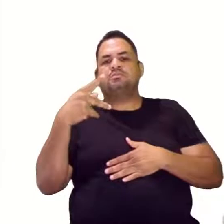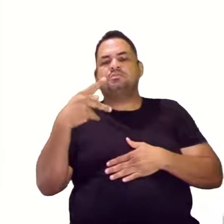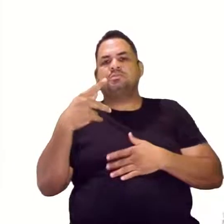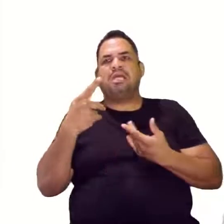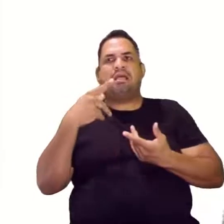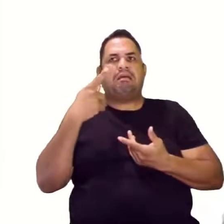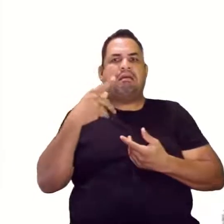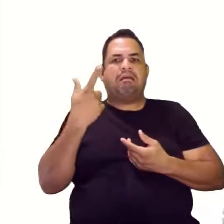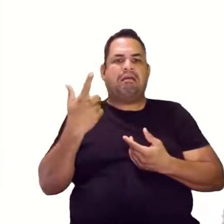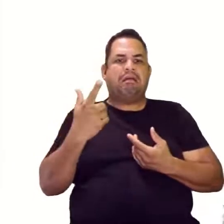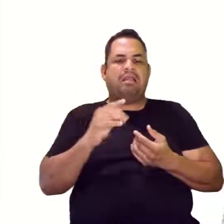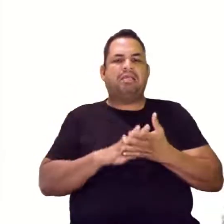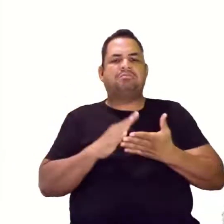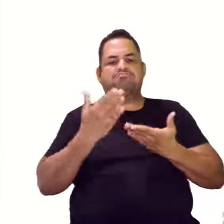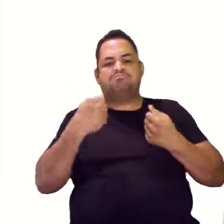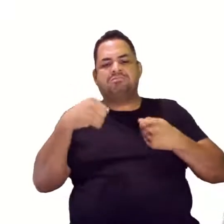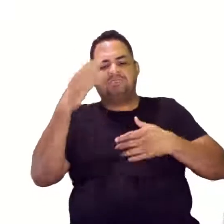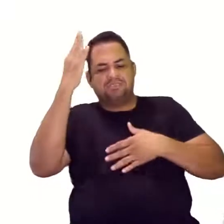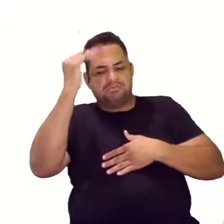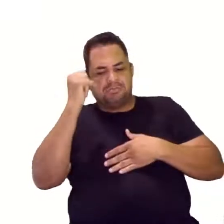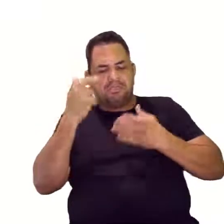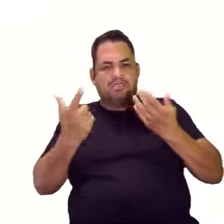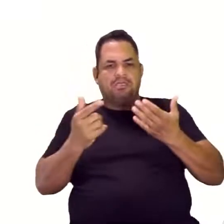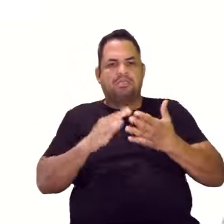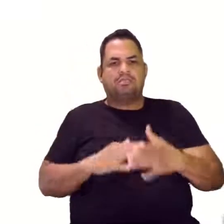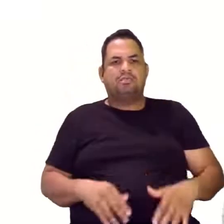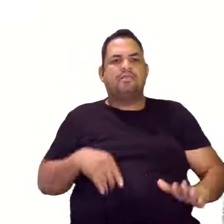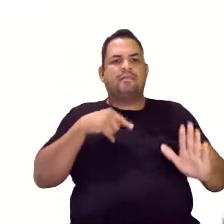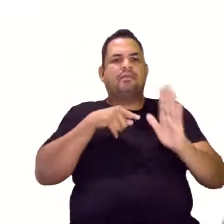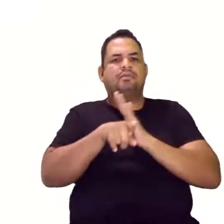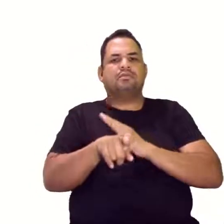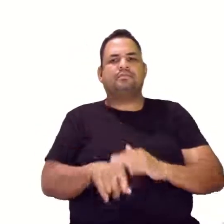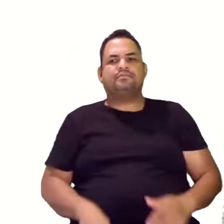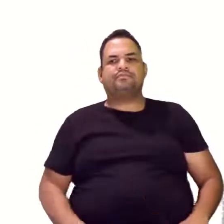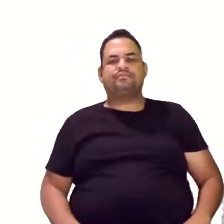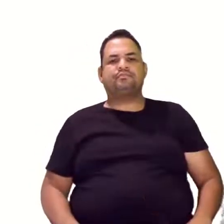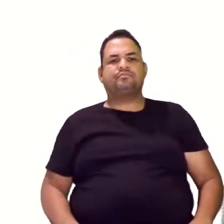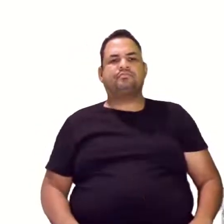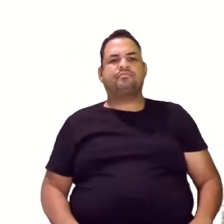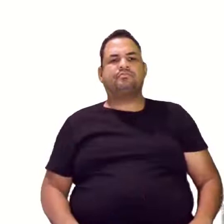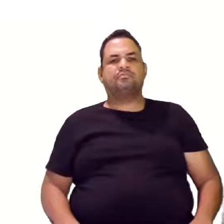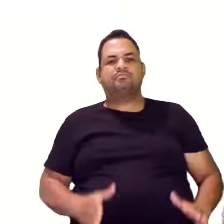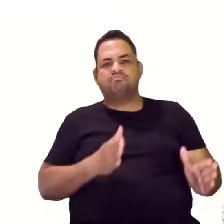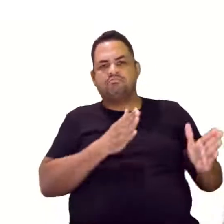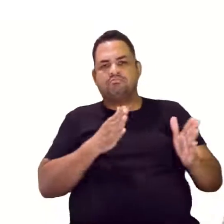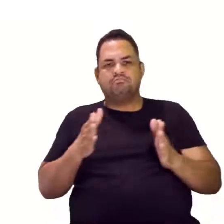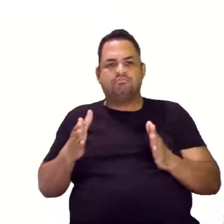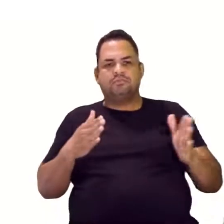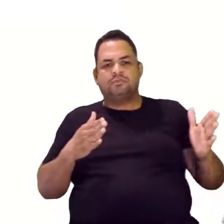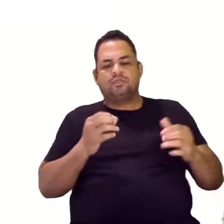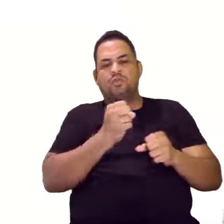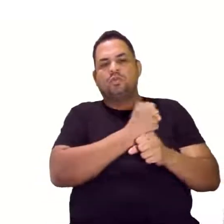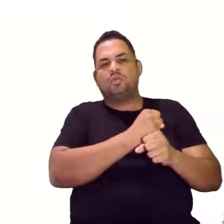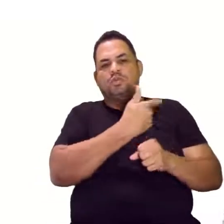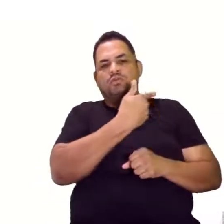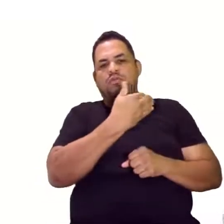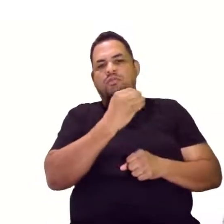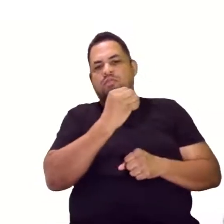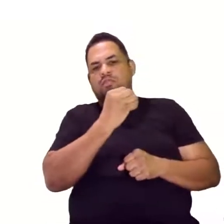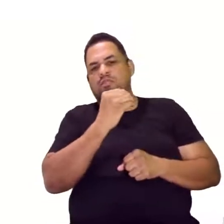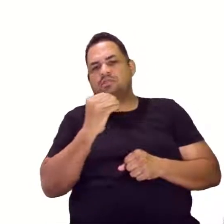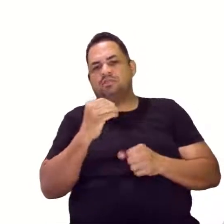que vê, falam assim, temos que lidar com esse assunto com seriedade. Vamos à pergunta, então. Qual Olha o comando. No período de 2005